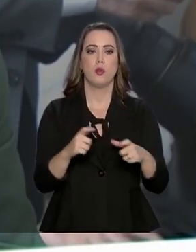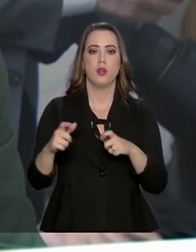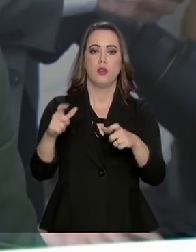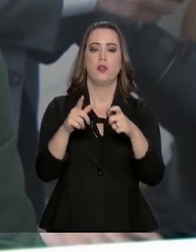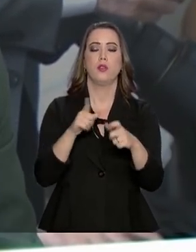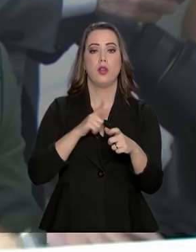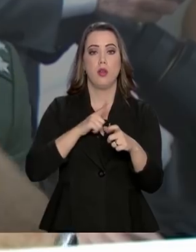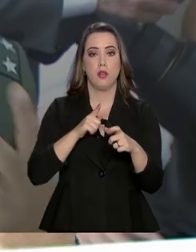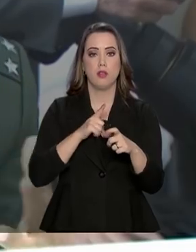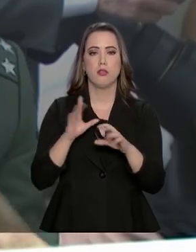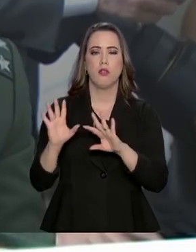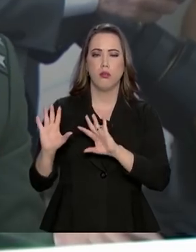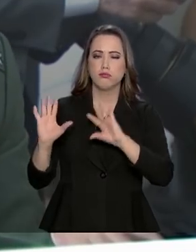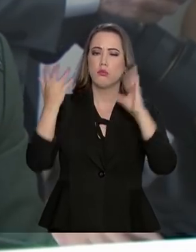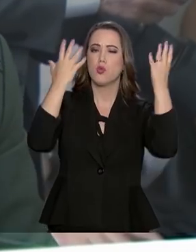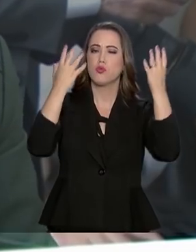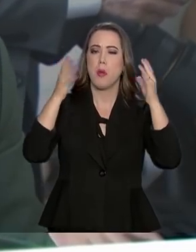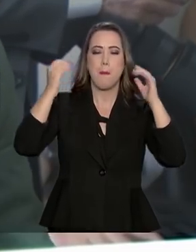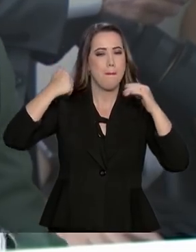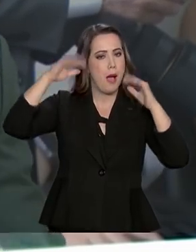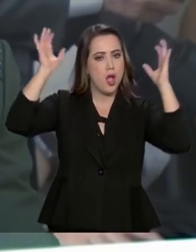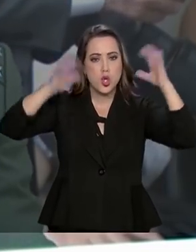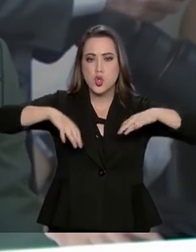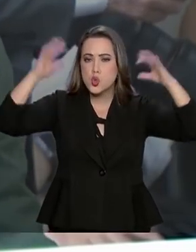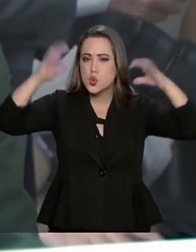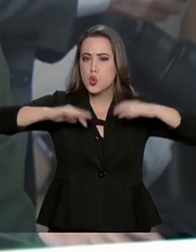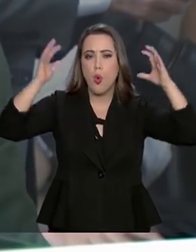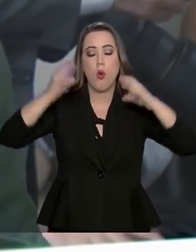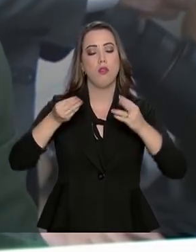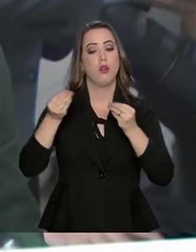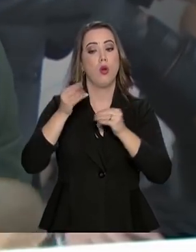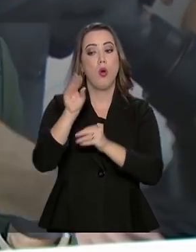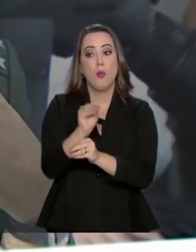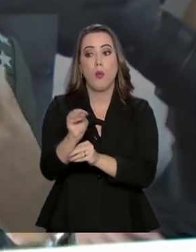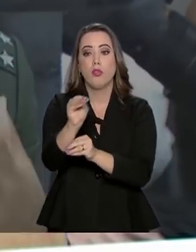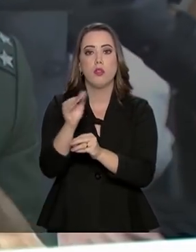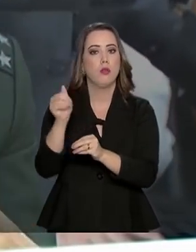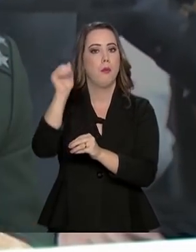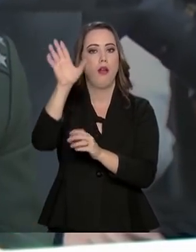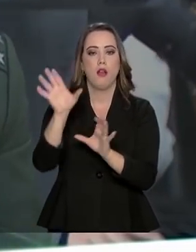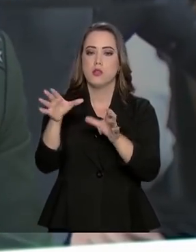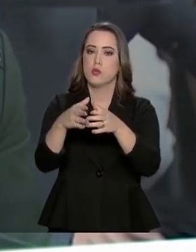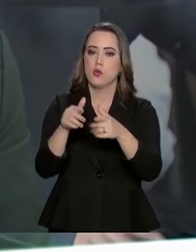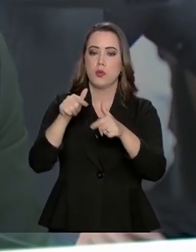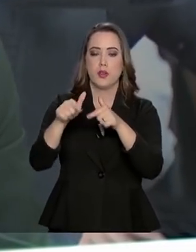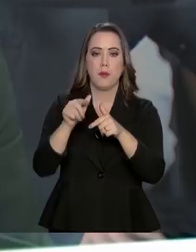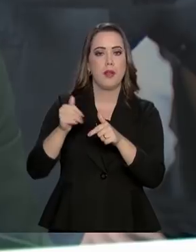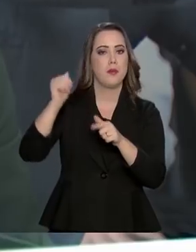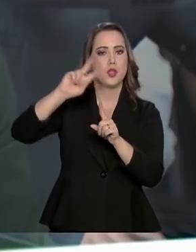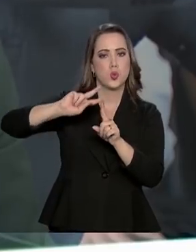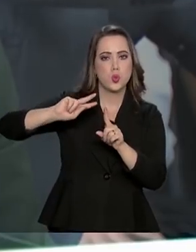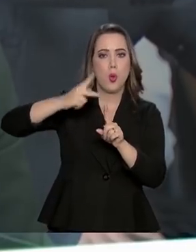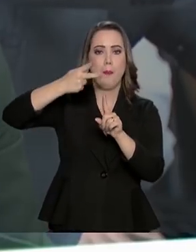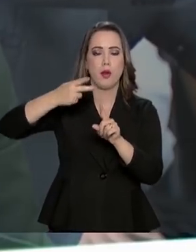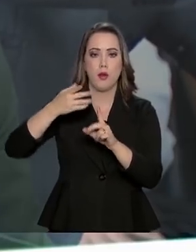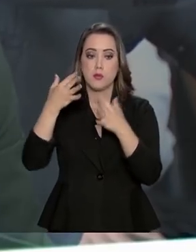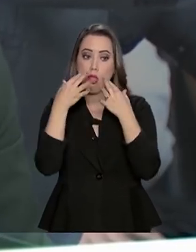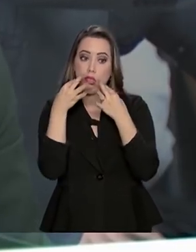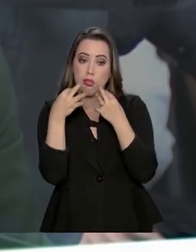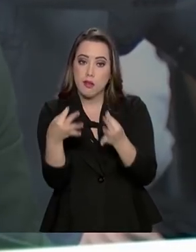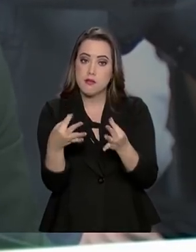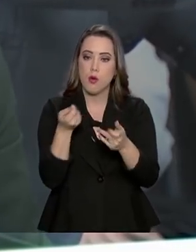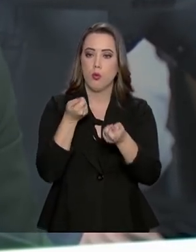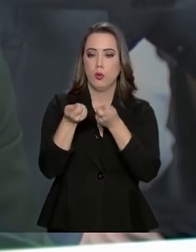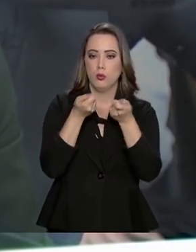em que há previsão de aumento das chuvas colocamos mais equipes dobramos ali os cuidados com o